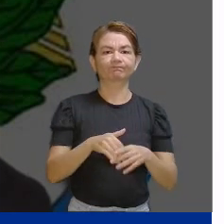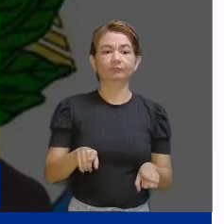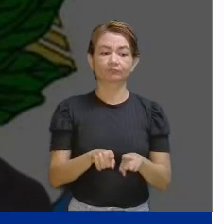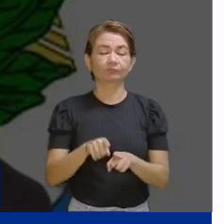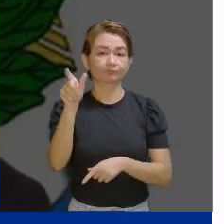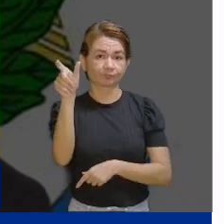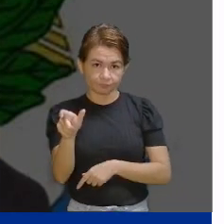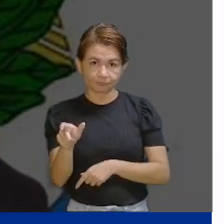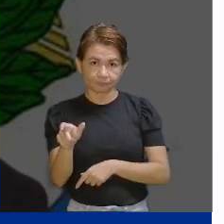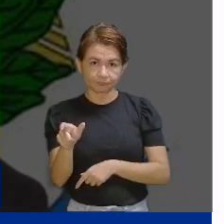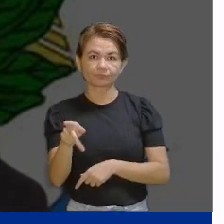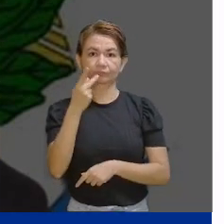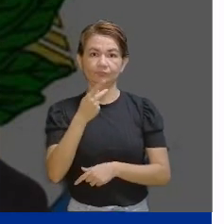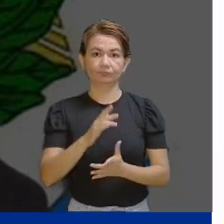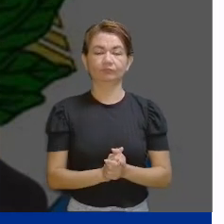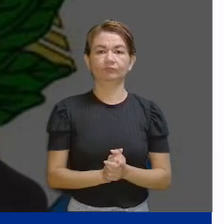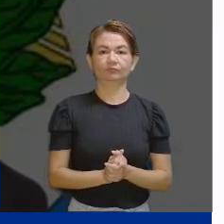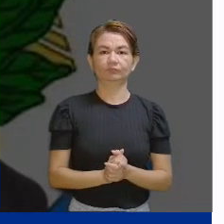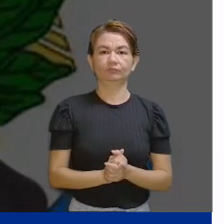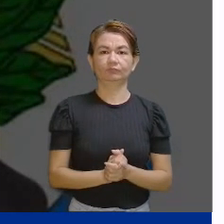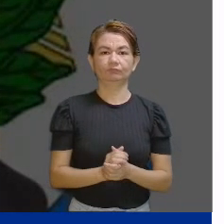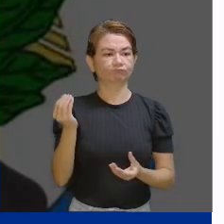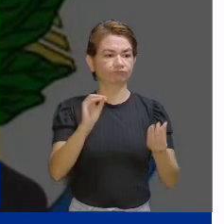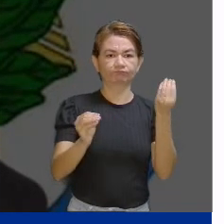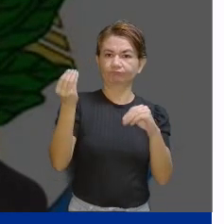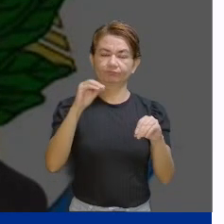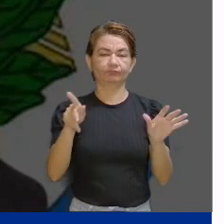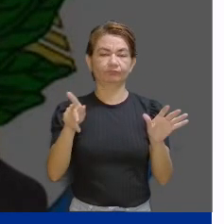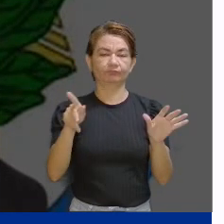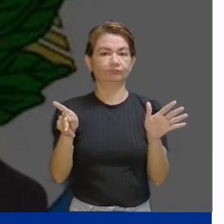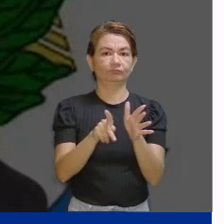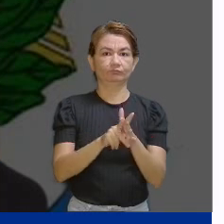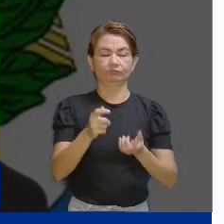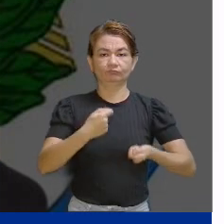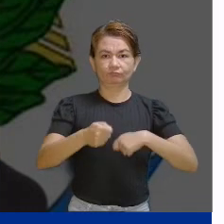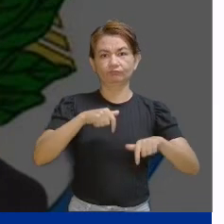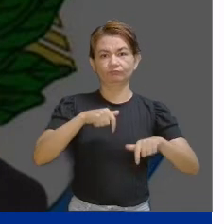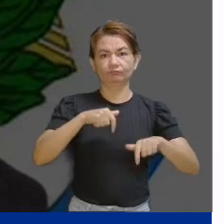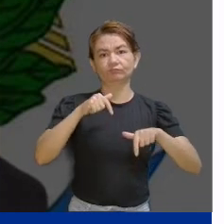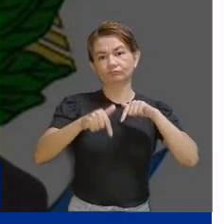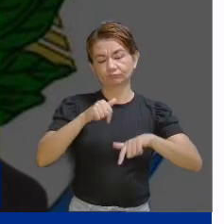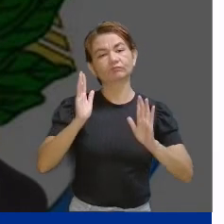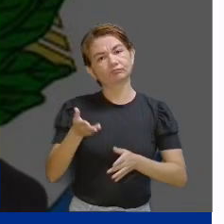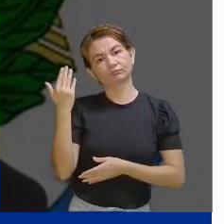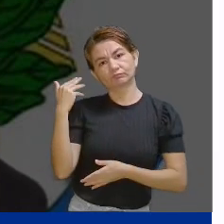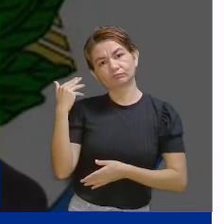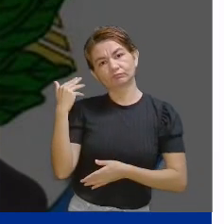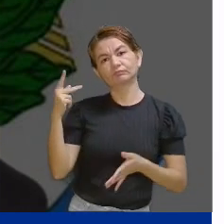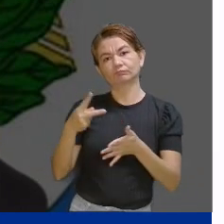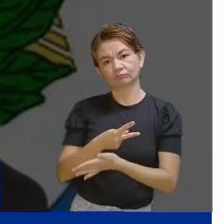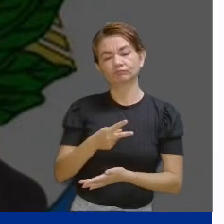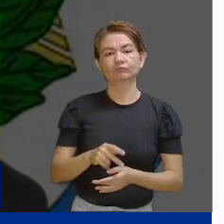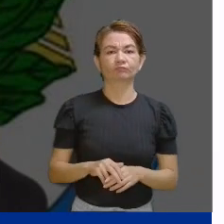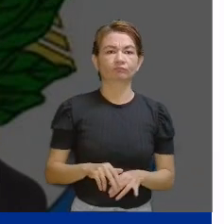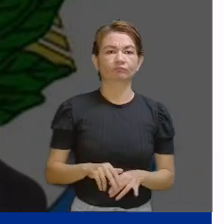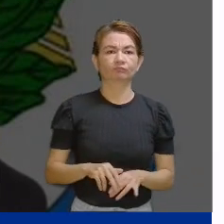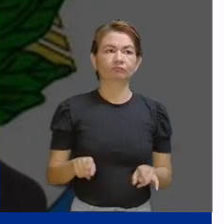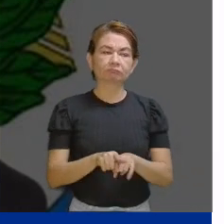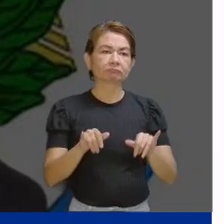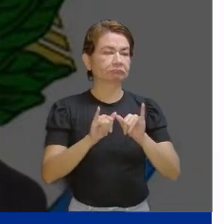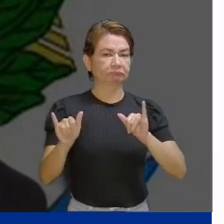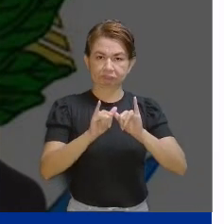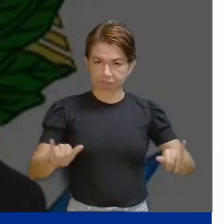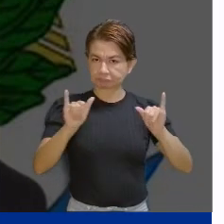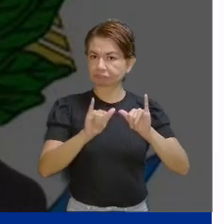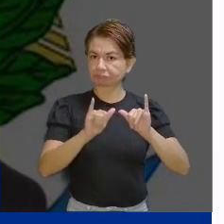as postagens mencionadas na inicial se referiam a ações administrativas já realizadas e de caráter informativo, sem qualquer